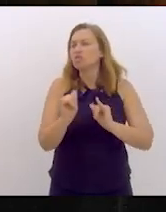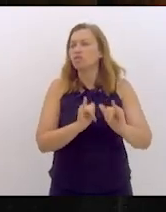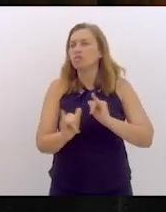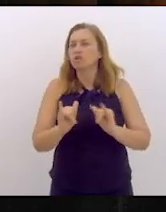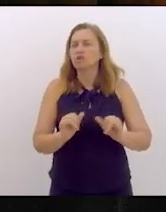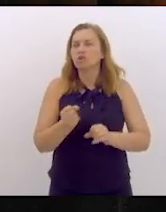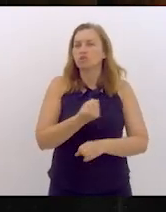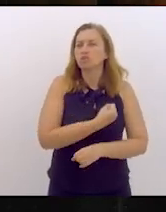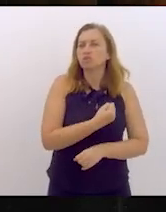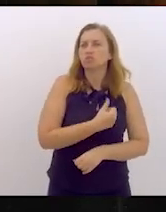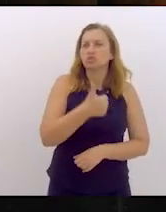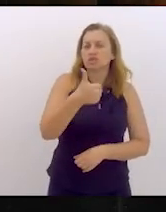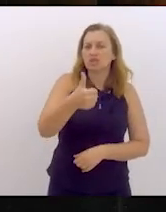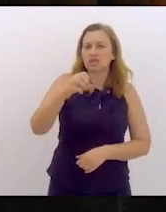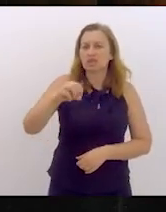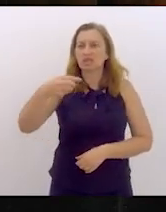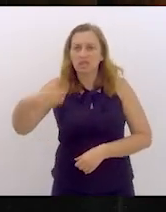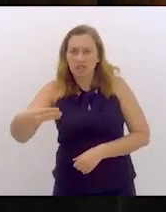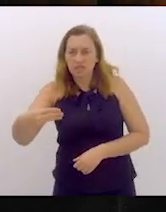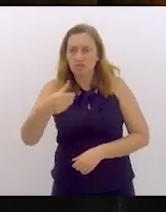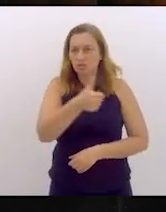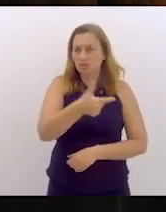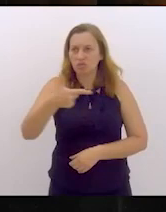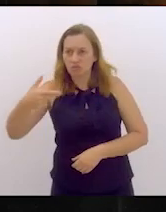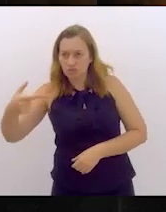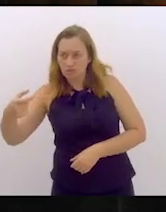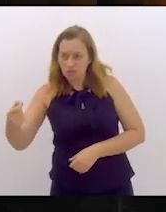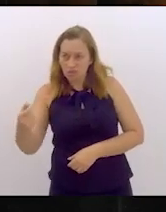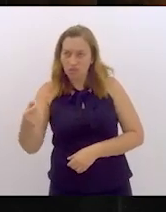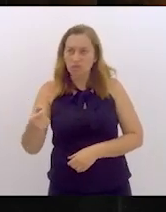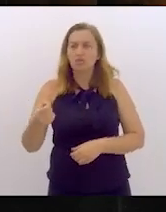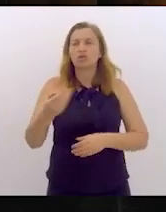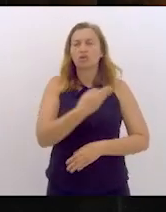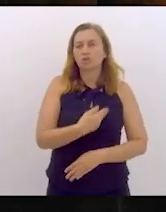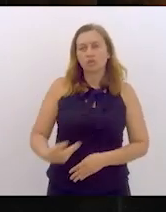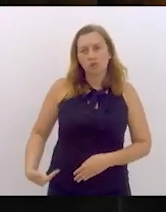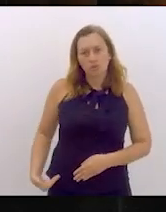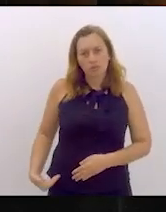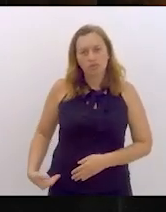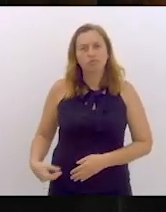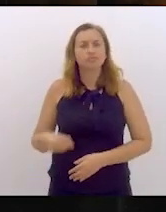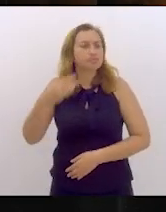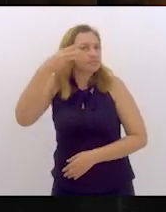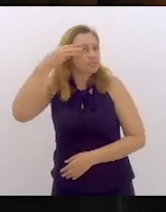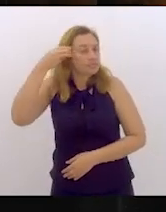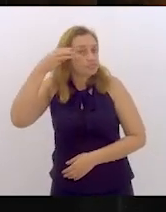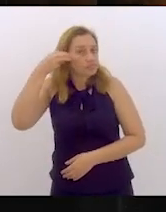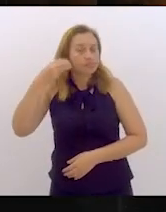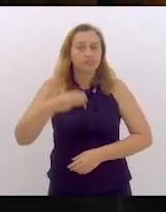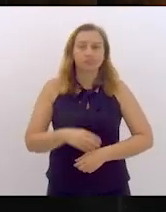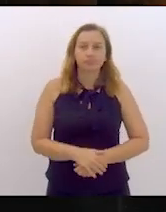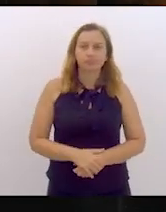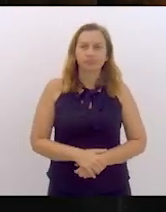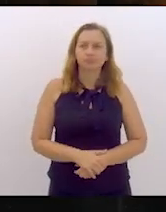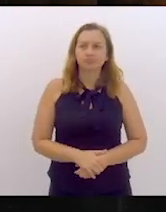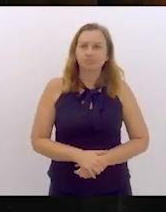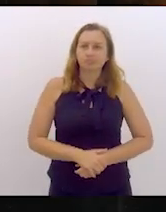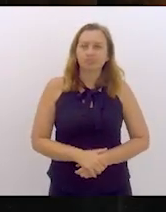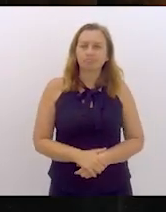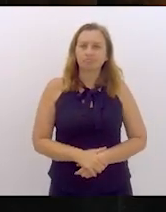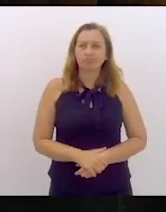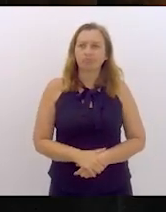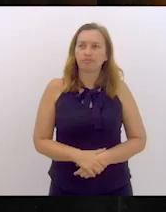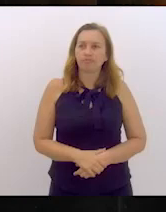113 de 2020 endereçado ao então Governador choro e um som vídeos sobre a